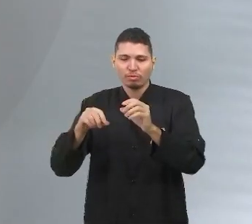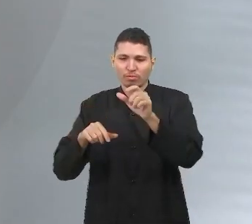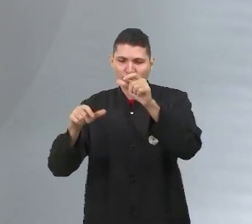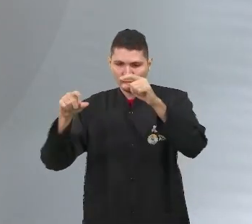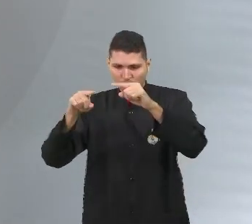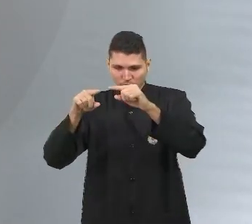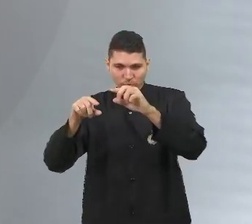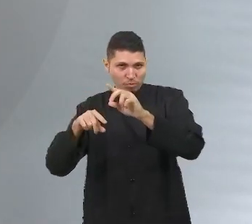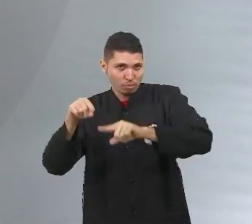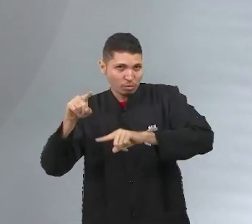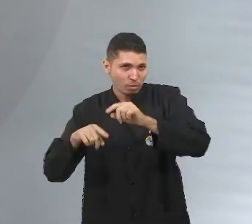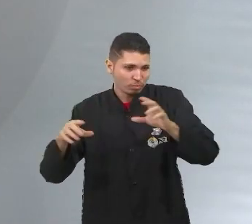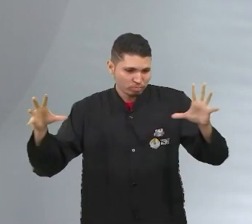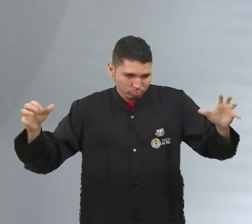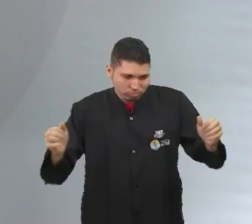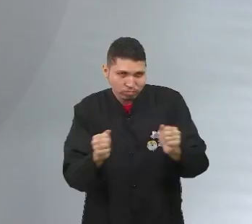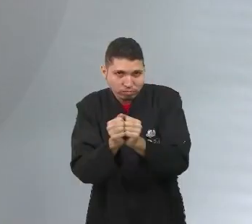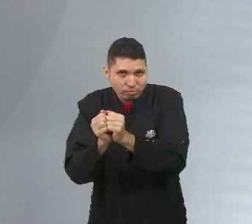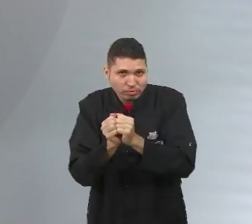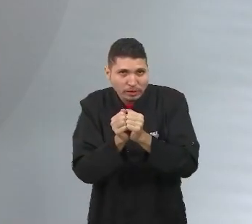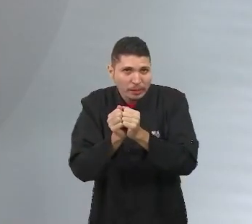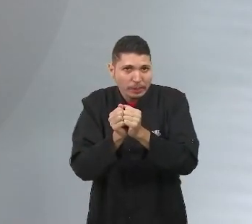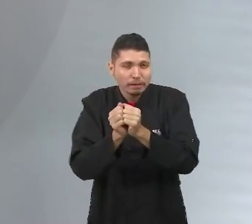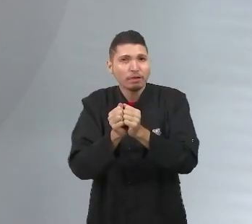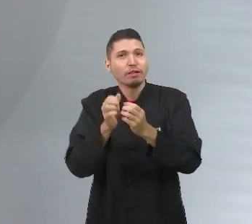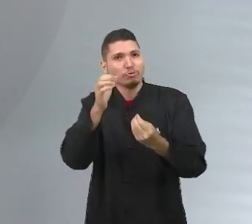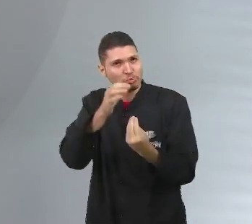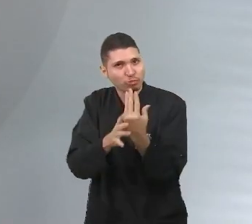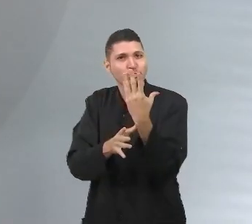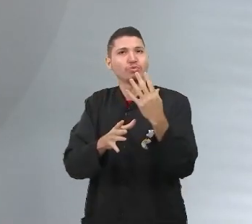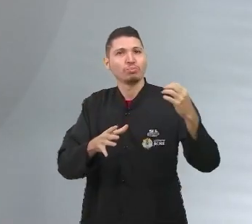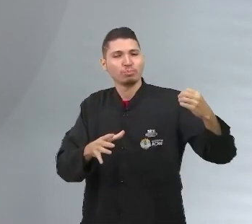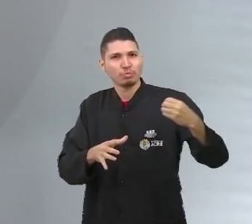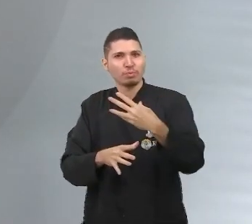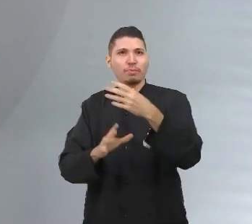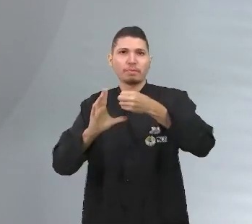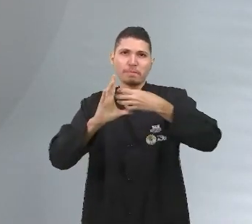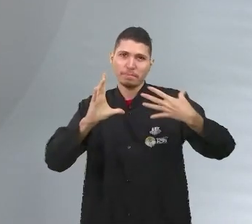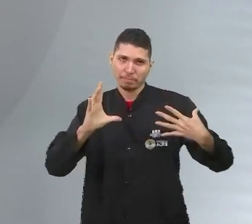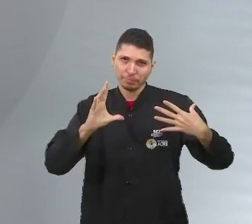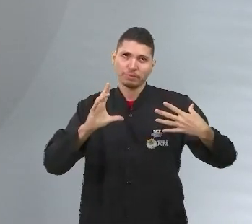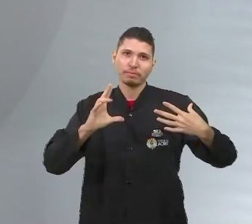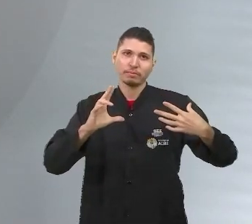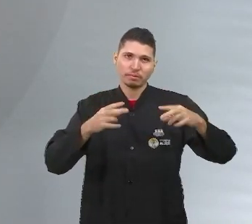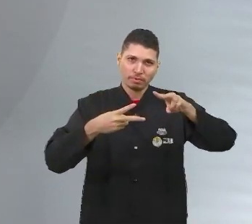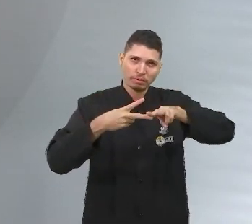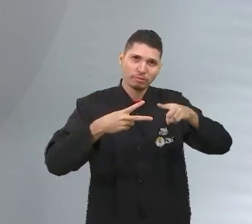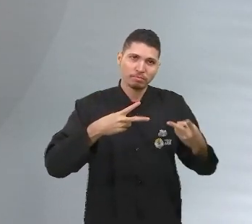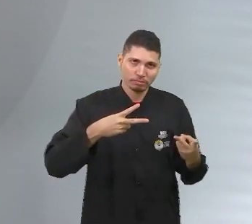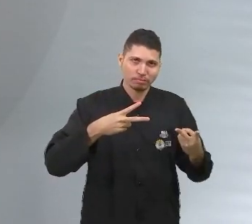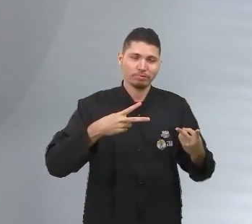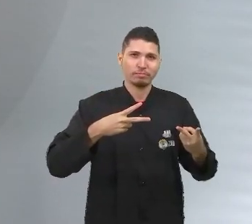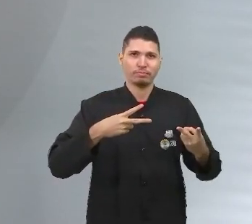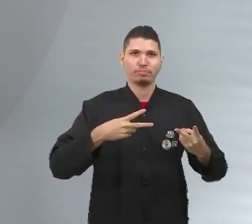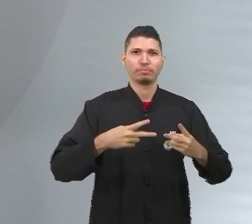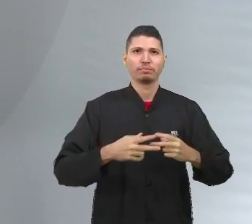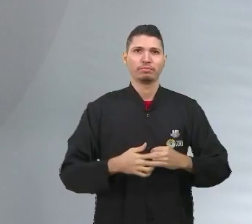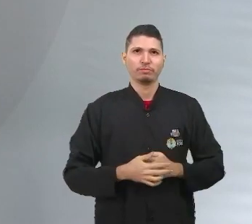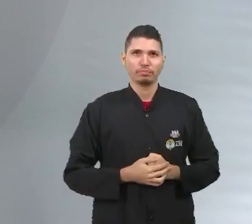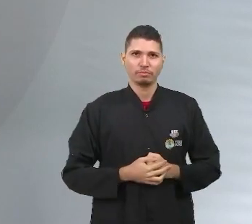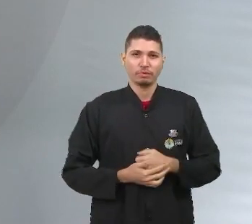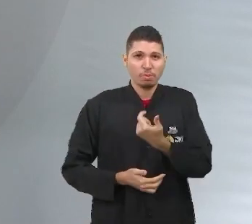características que não era dele. Ok? Transgênico. Outro tipo de utilização